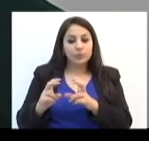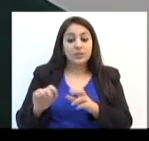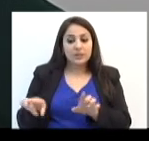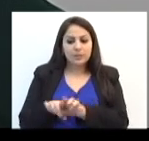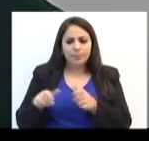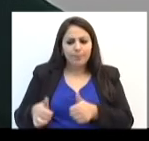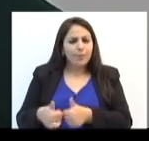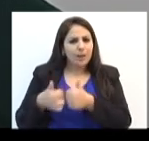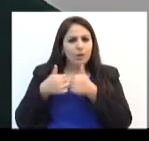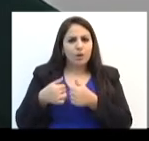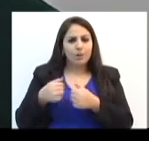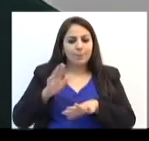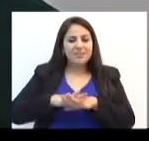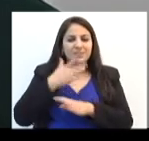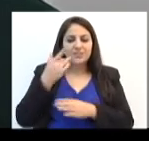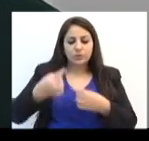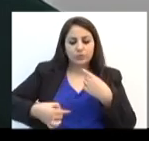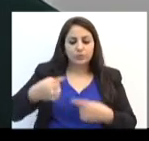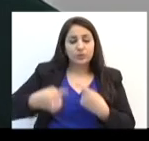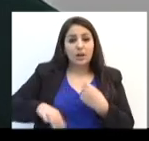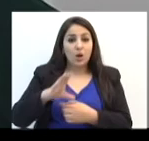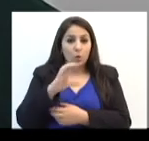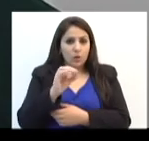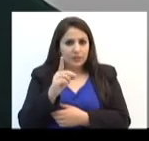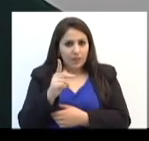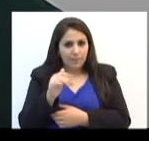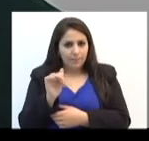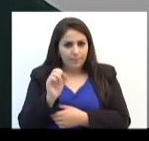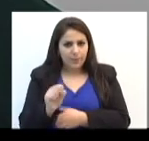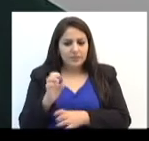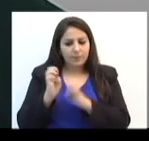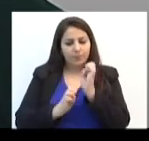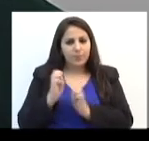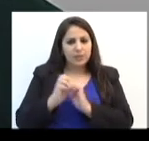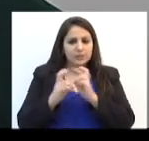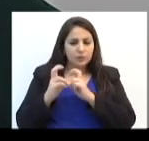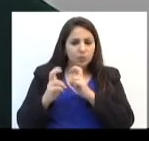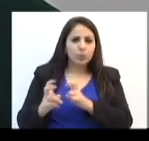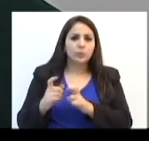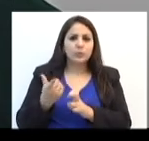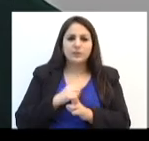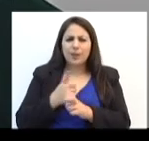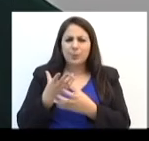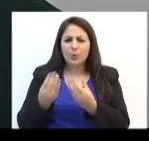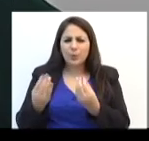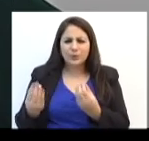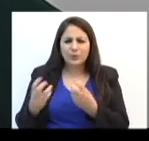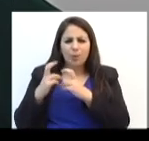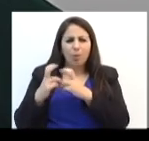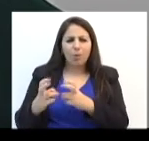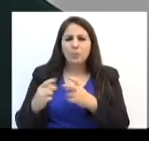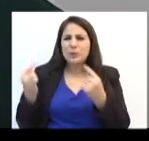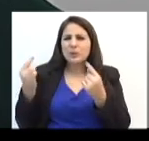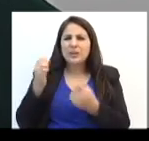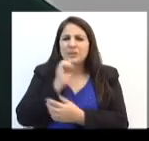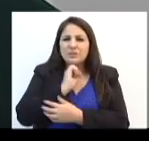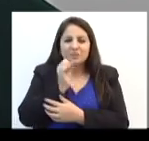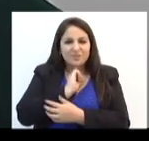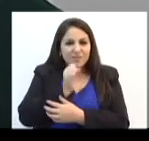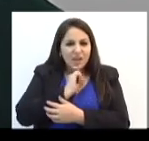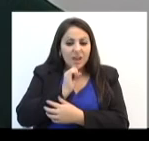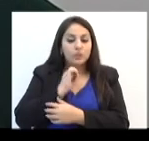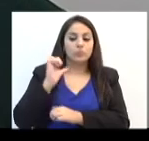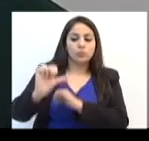competitividade. A Codepas opera hoje com linhas que são, em muitos casos, deficitárias. É uma estrutura antiga que nós